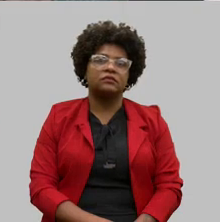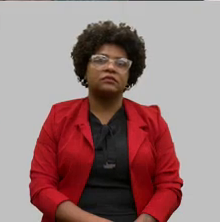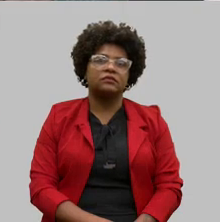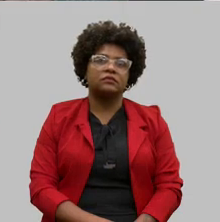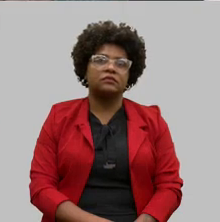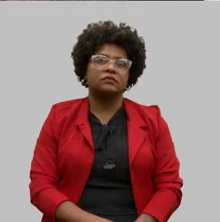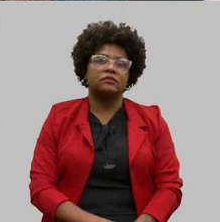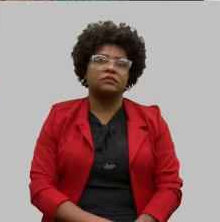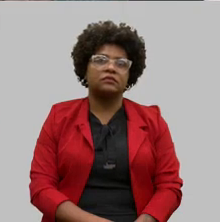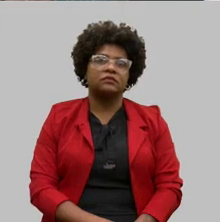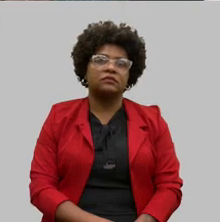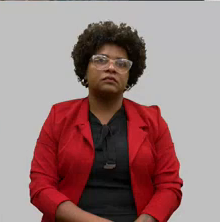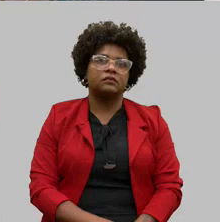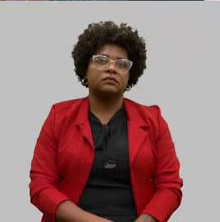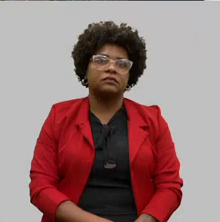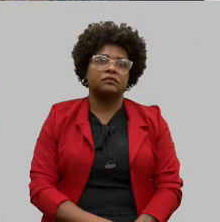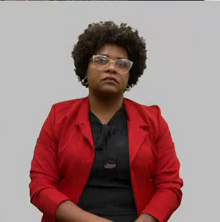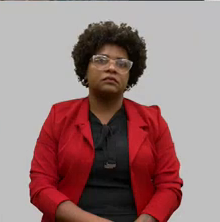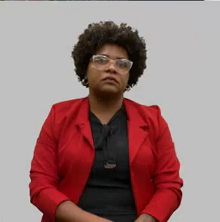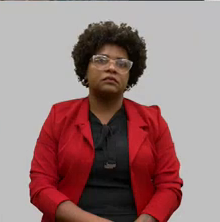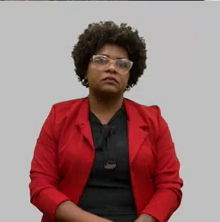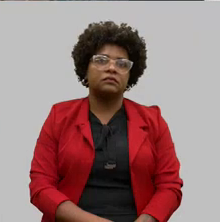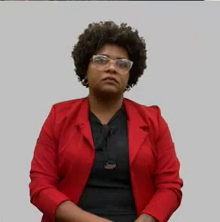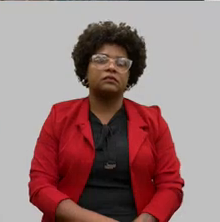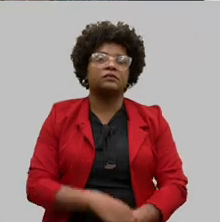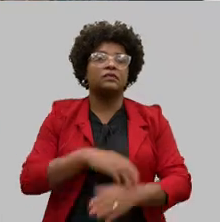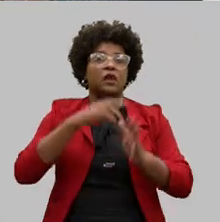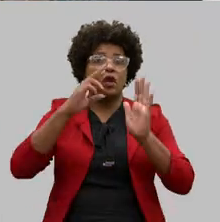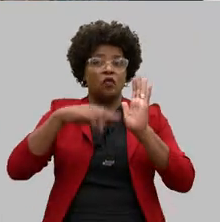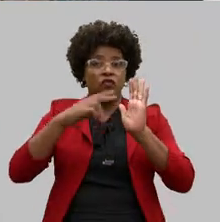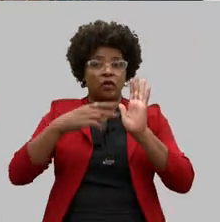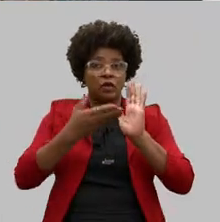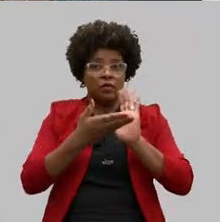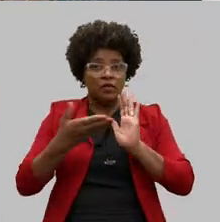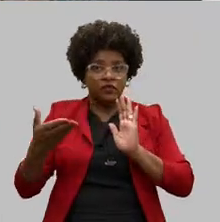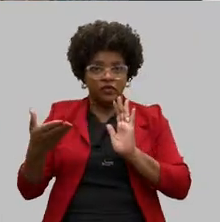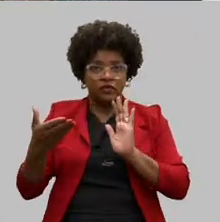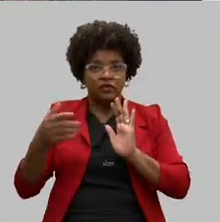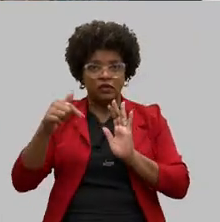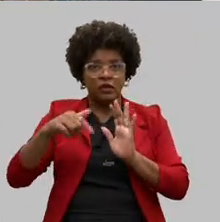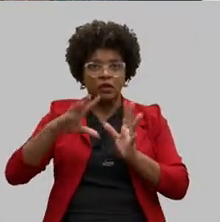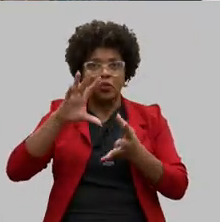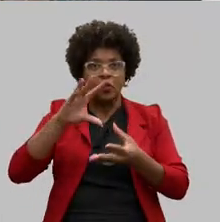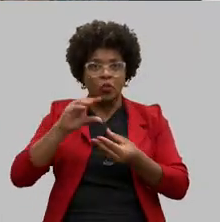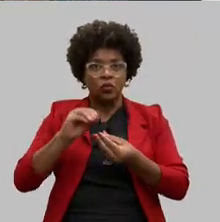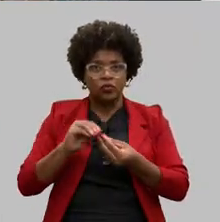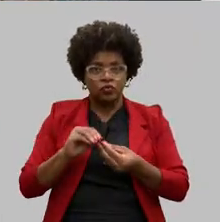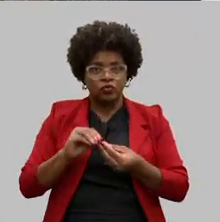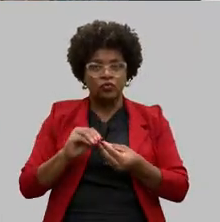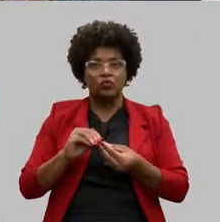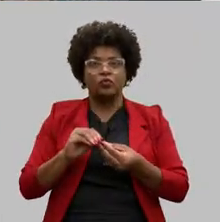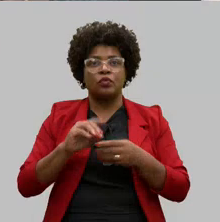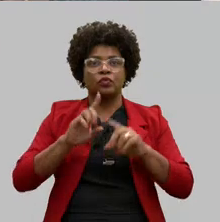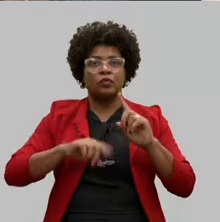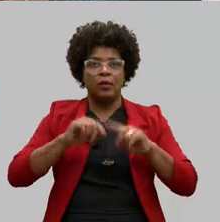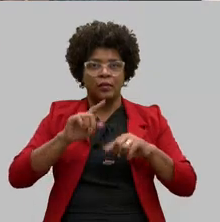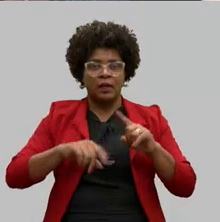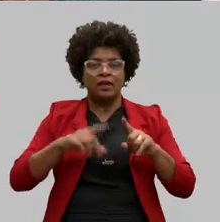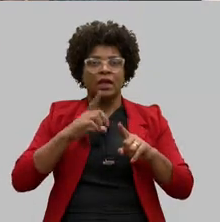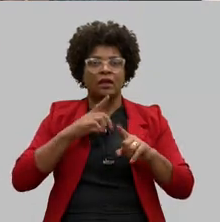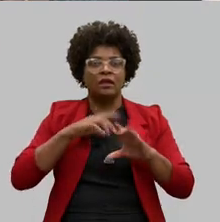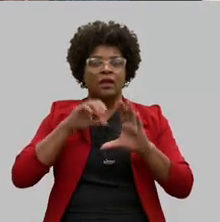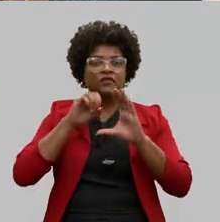m eh eu vou ler para vocês uma aqui um resumo de uma matéria saído na Rede Globo